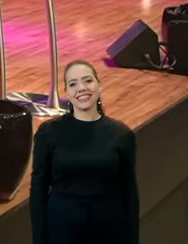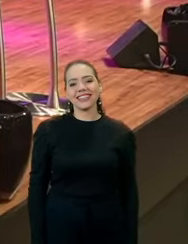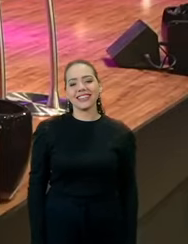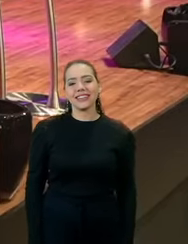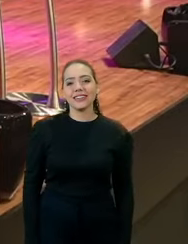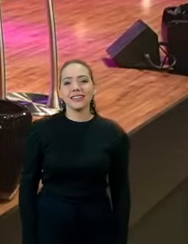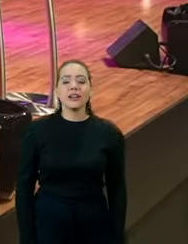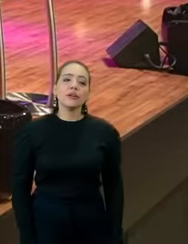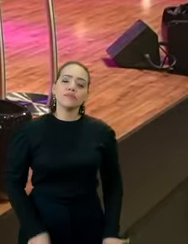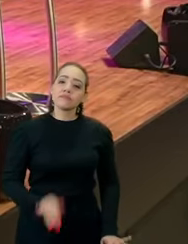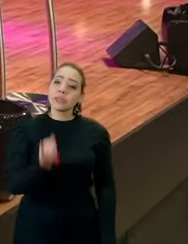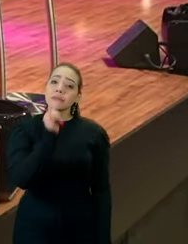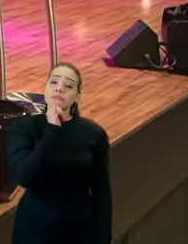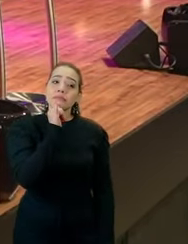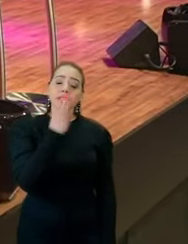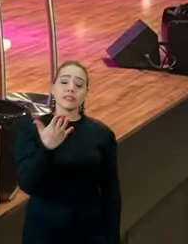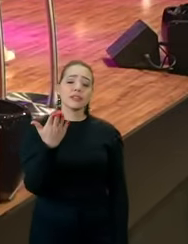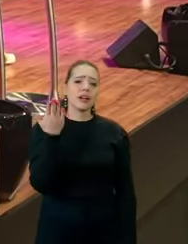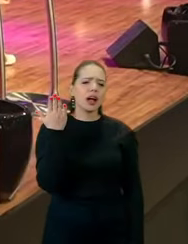sentei numa mesa,